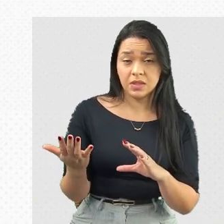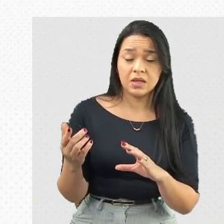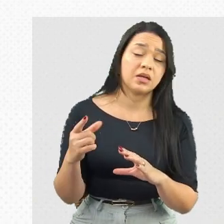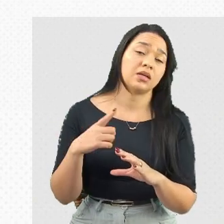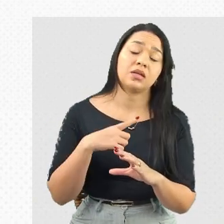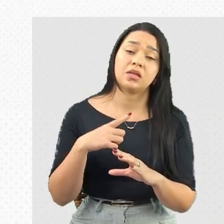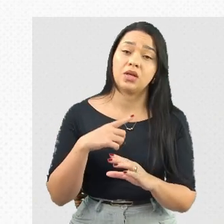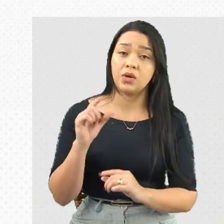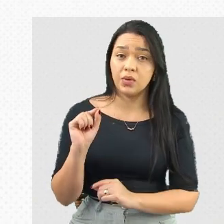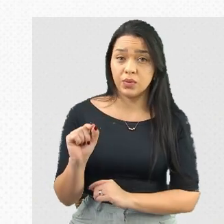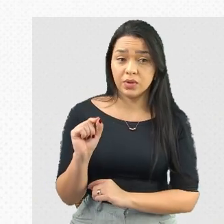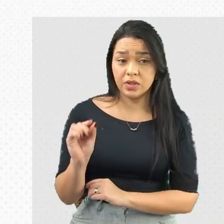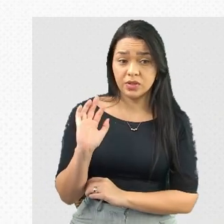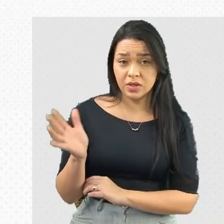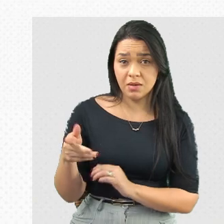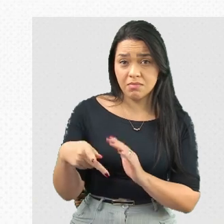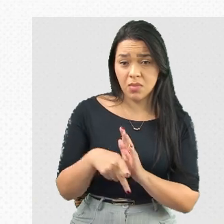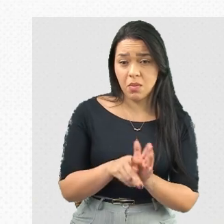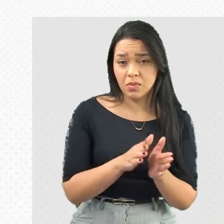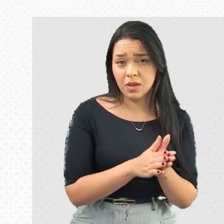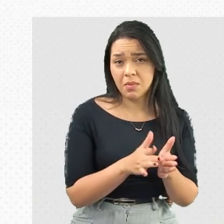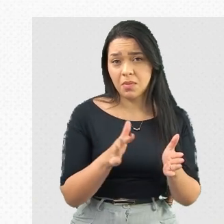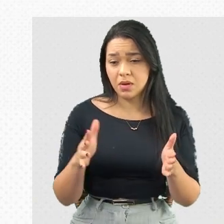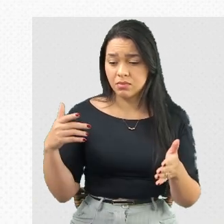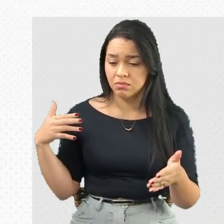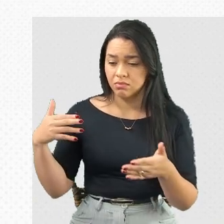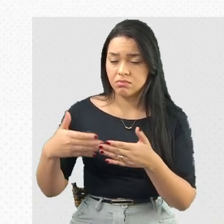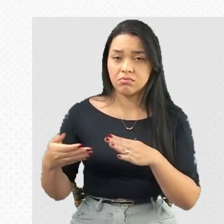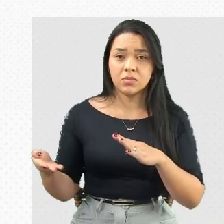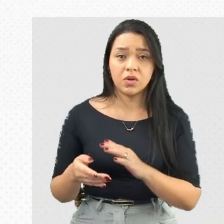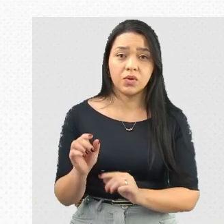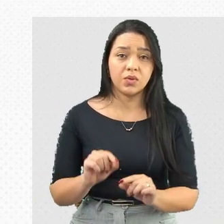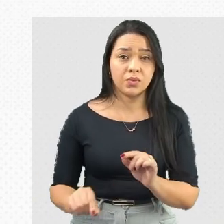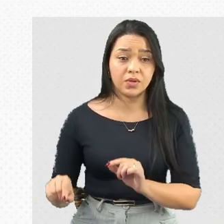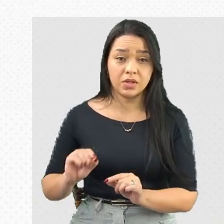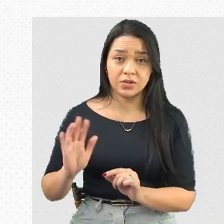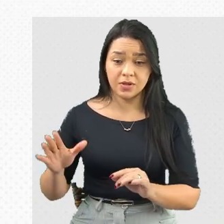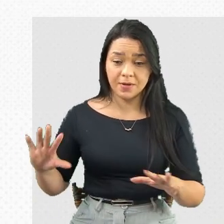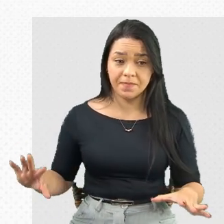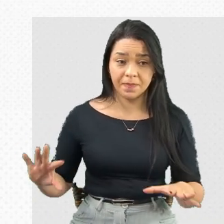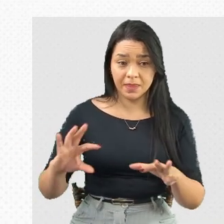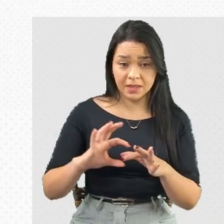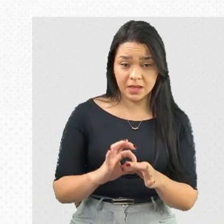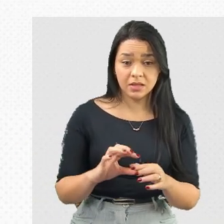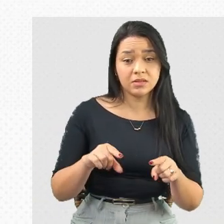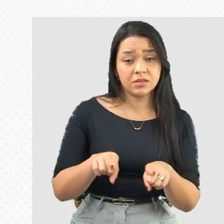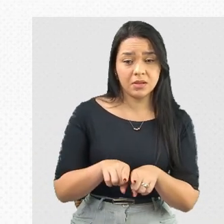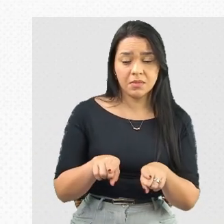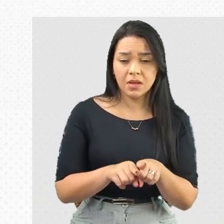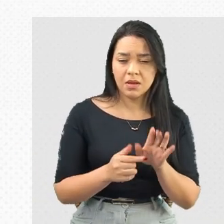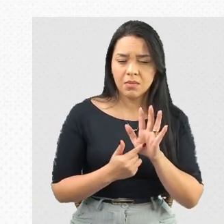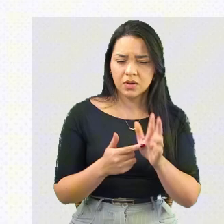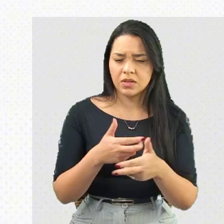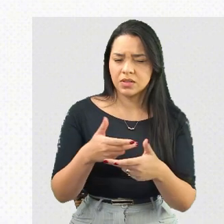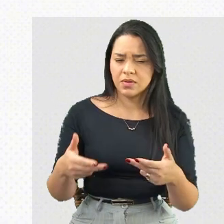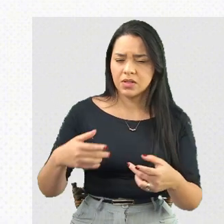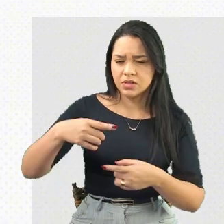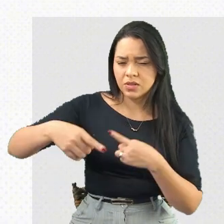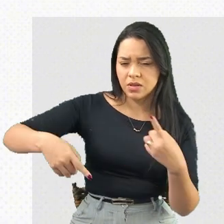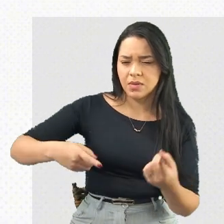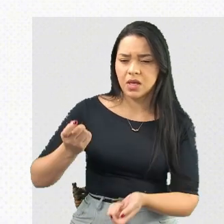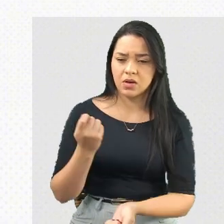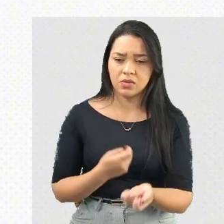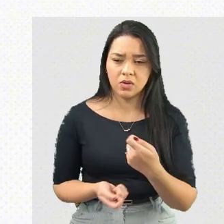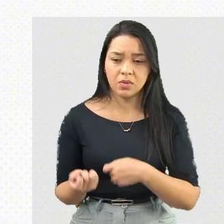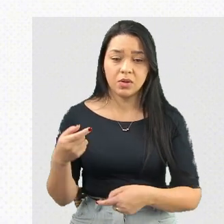um fenômeno que vem desde a modernidade para cá, estão profundamente interligadas e refletem as dinâmicas econômicas, políticas